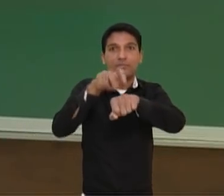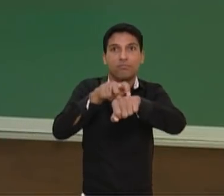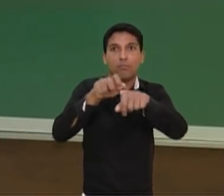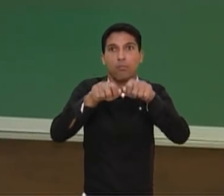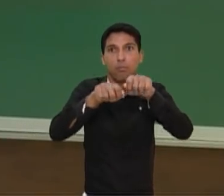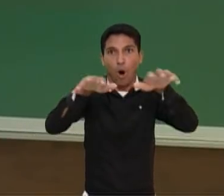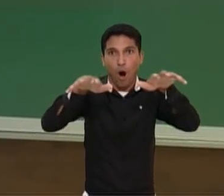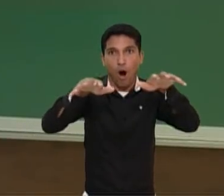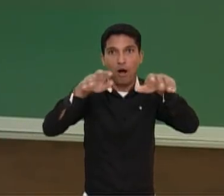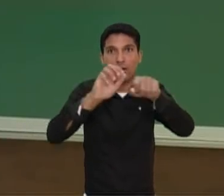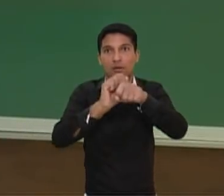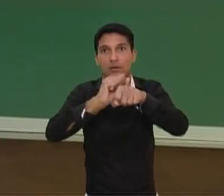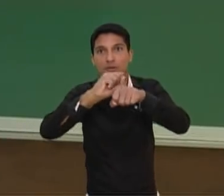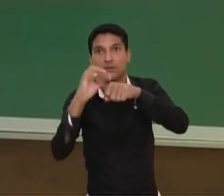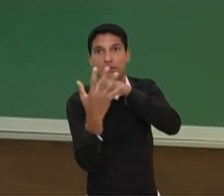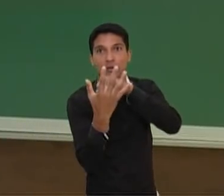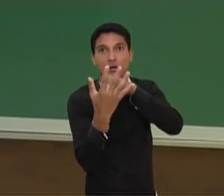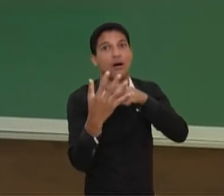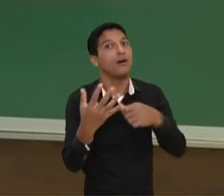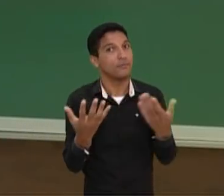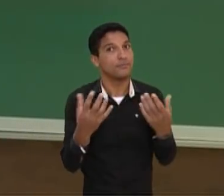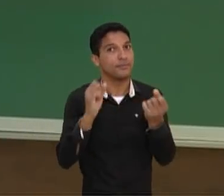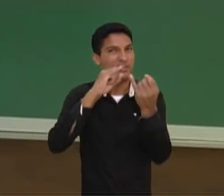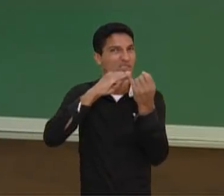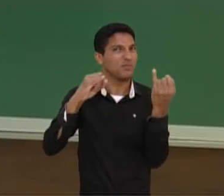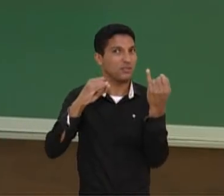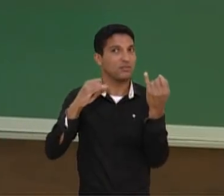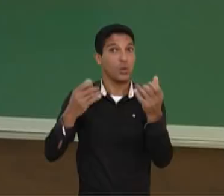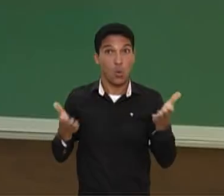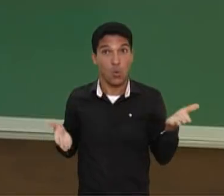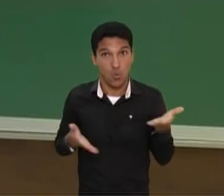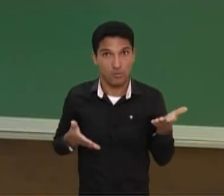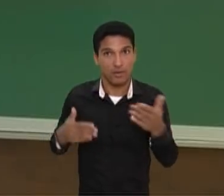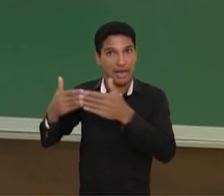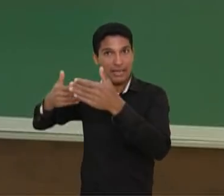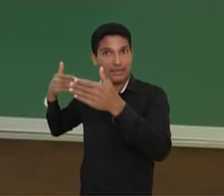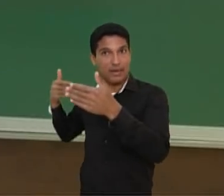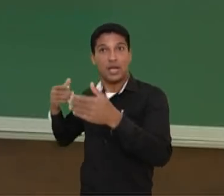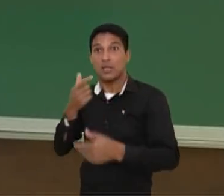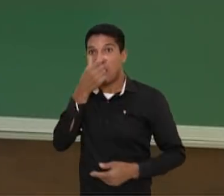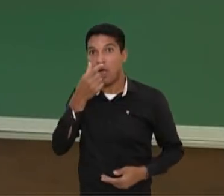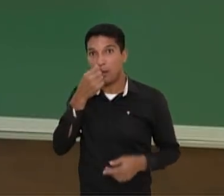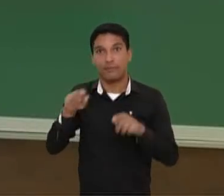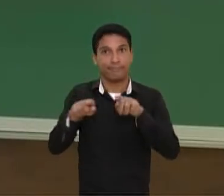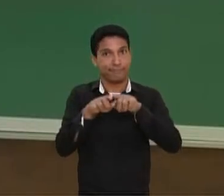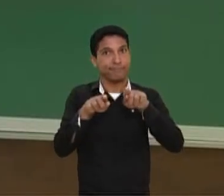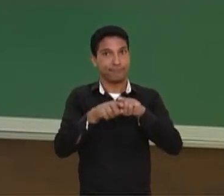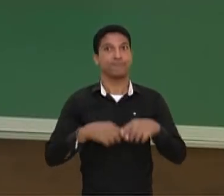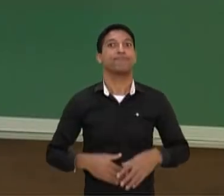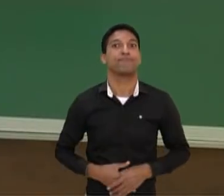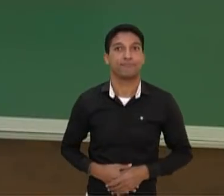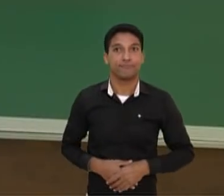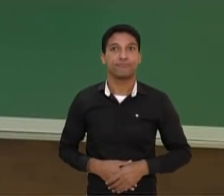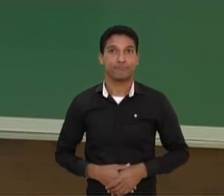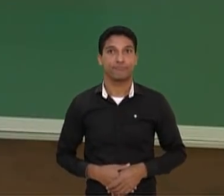inclusive fecharam, tá? Então, é uma coisa semelhante ao que a gente está vivendo nos dias atuais.